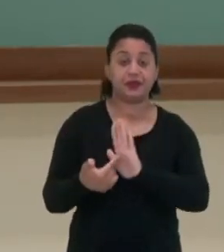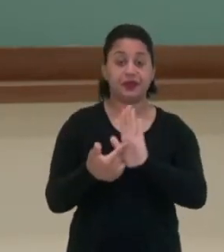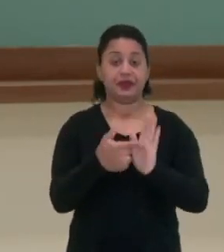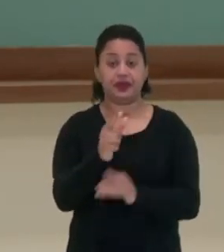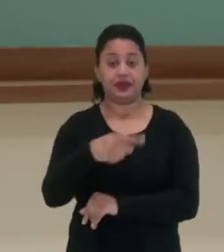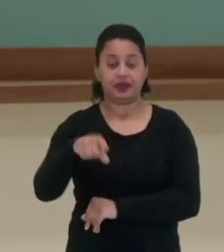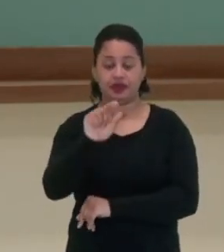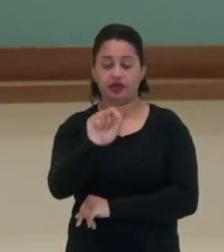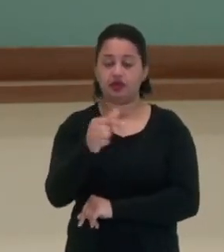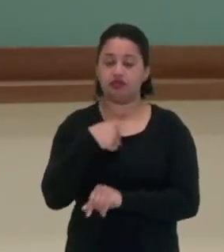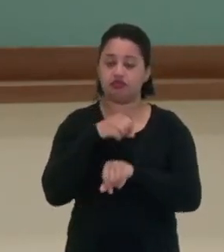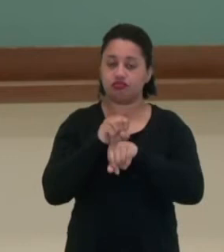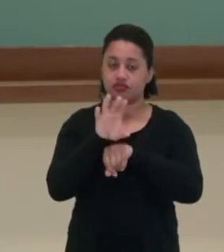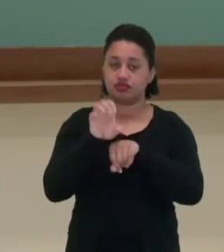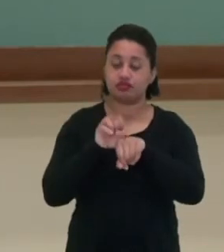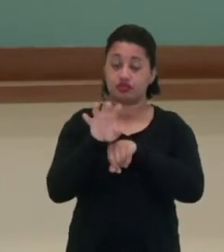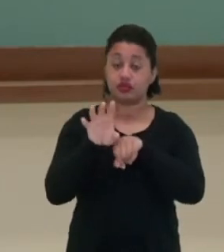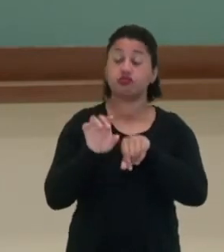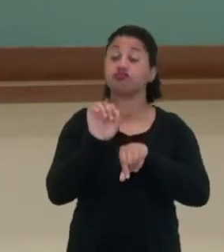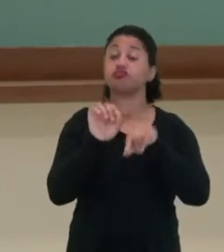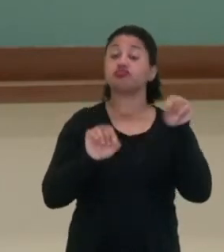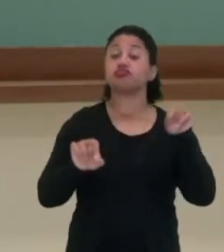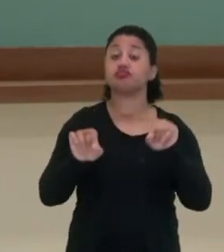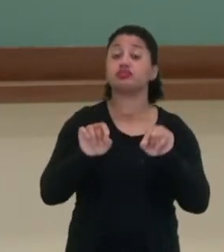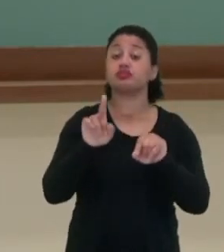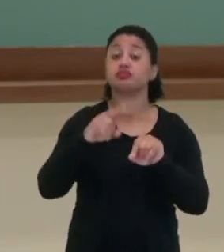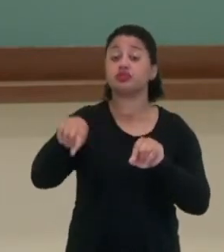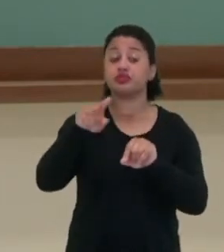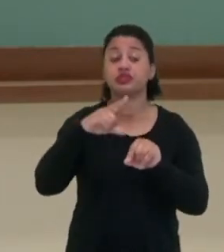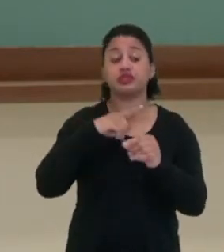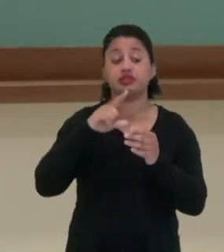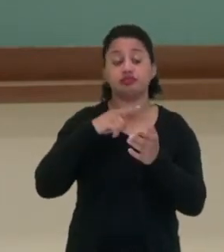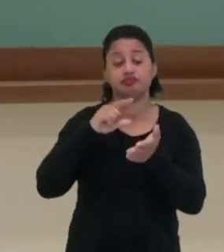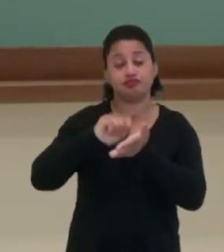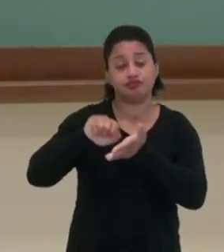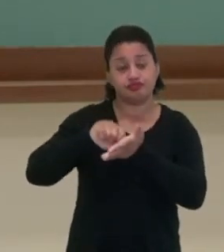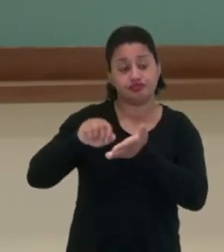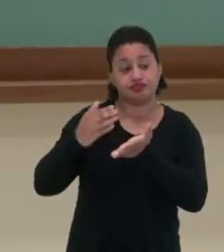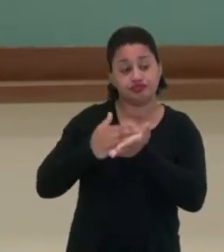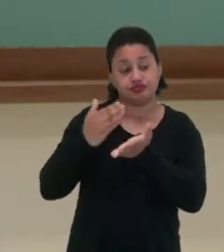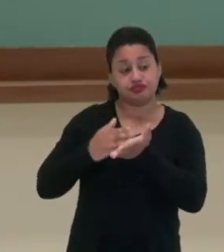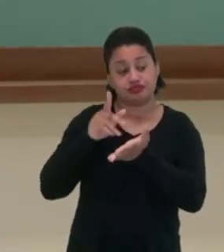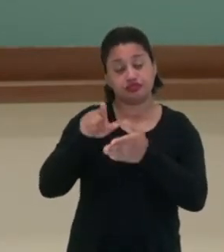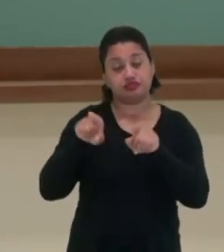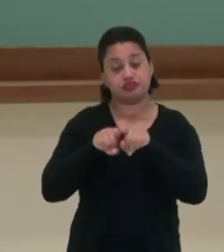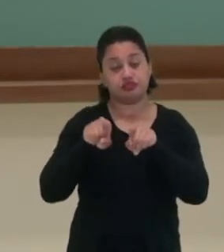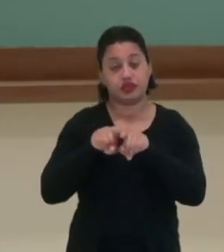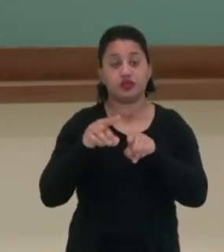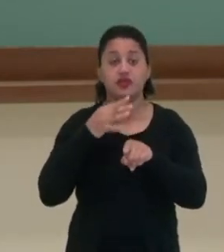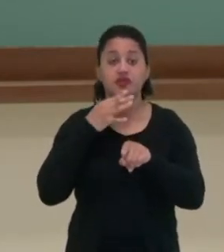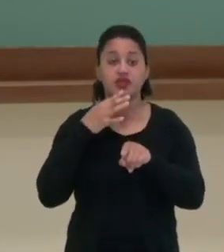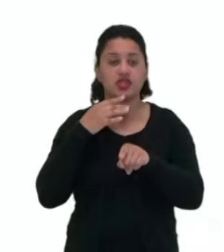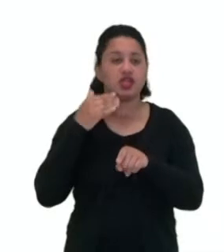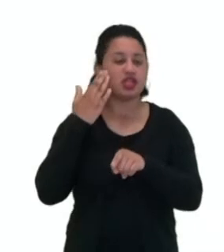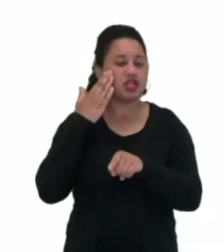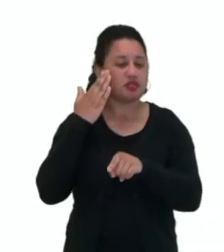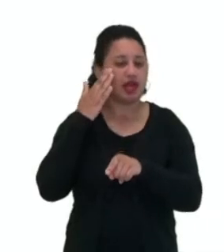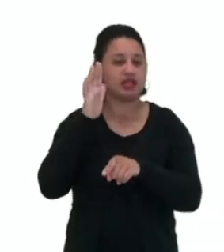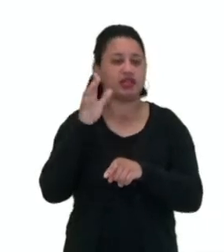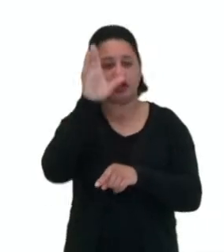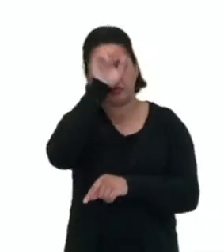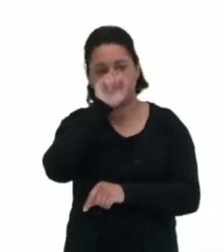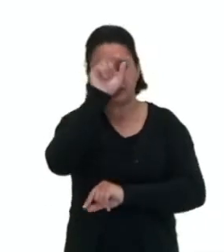possível sugestão aí para você ter aí anotado no seu caderno e também conhecer um pouco mais sobre essa questão. Aqui, ó,